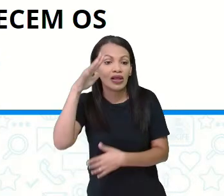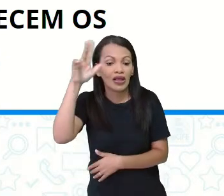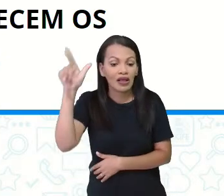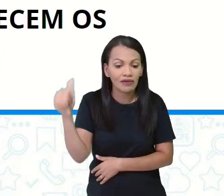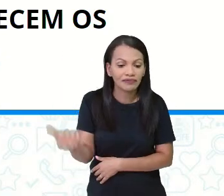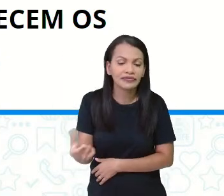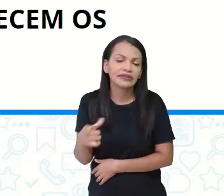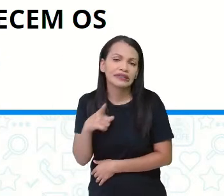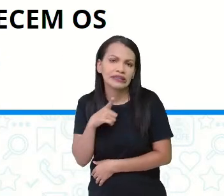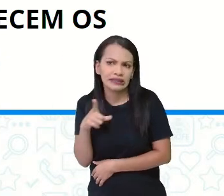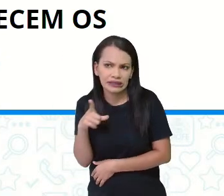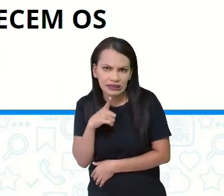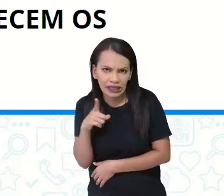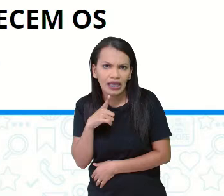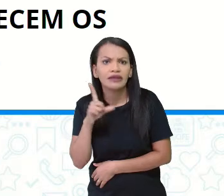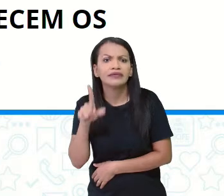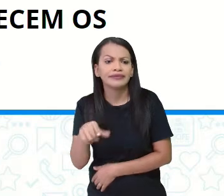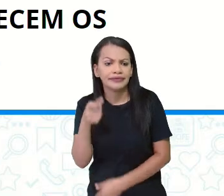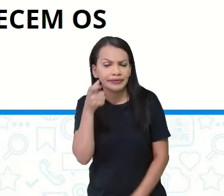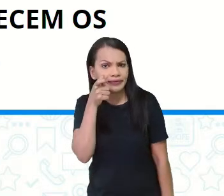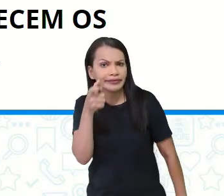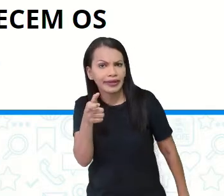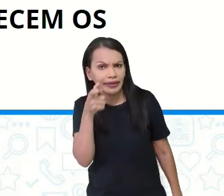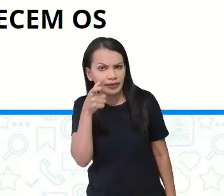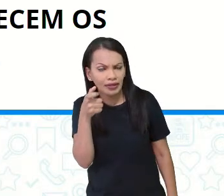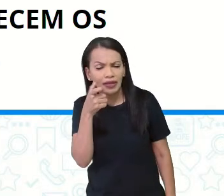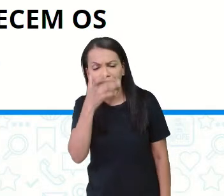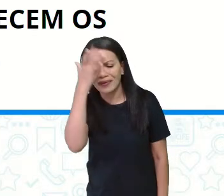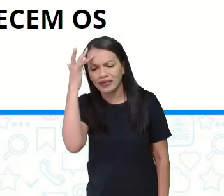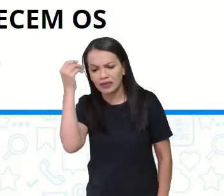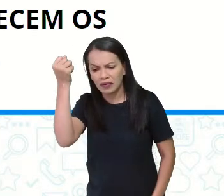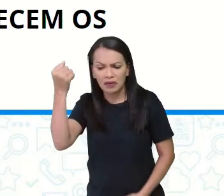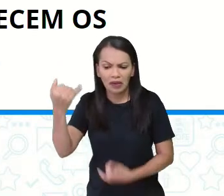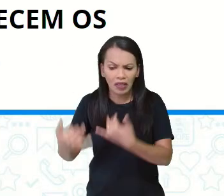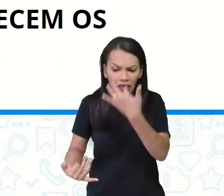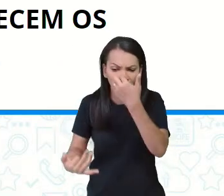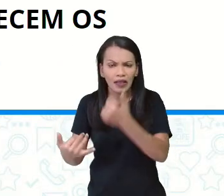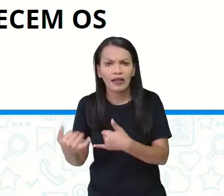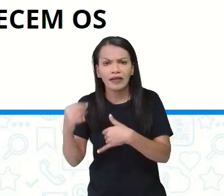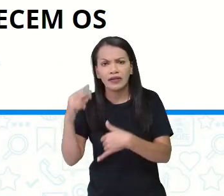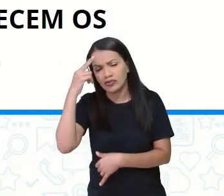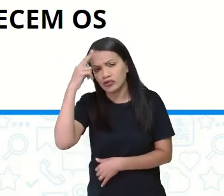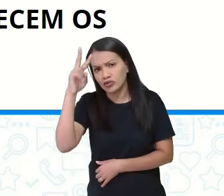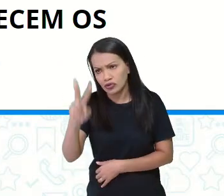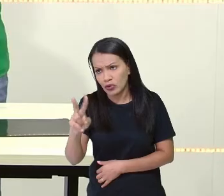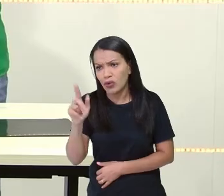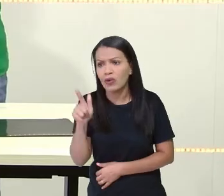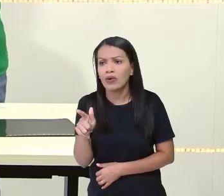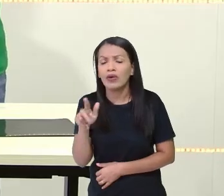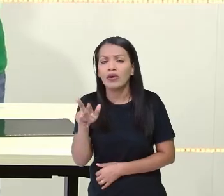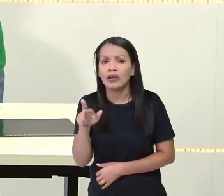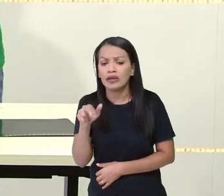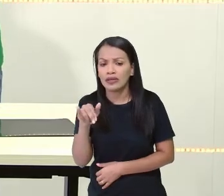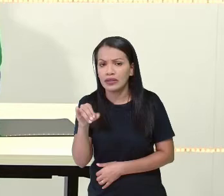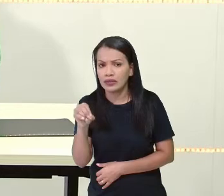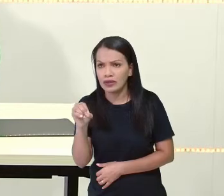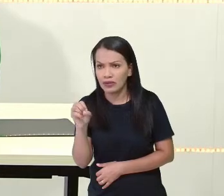tem esse ponto aí bem interessante, que são os contadores de histórias, que a gente chama de griots,